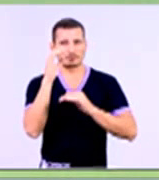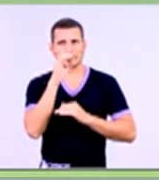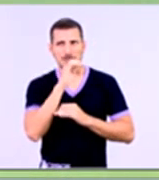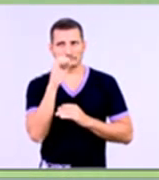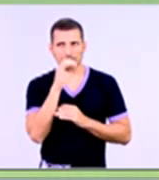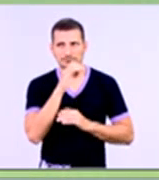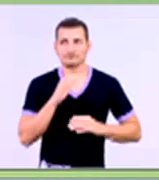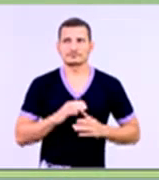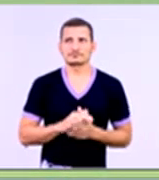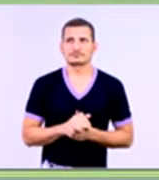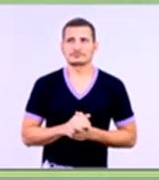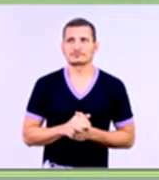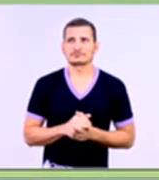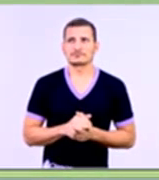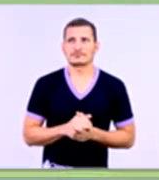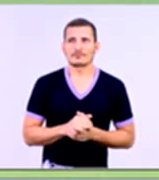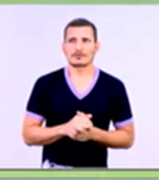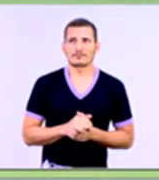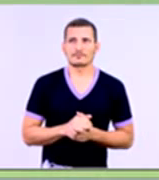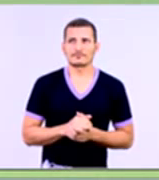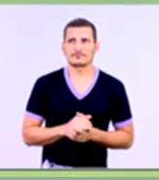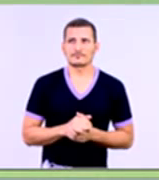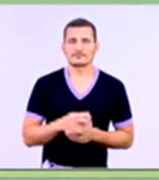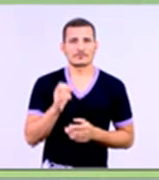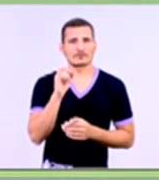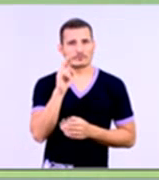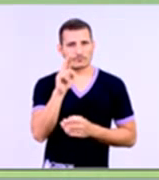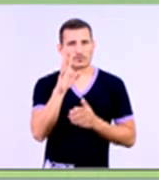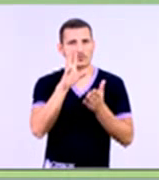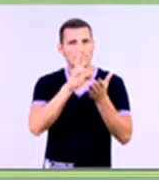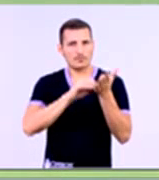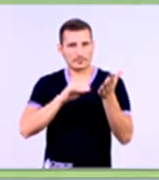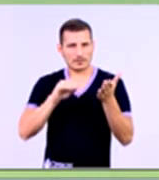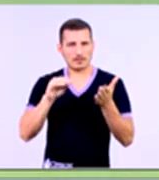só, eu vou copiar para o meu projeto